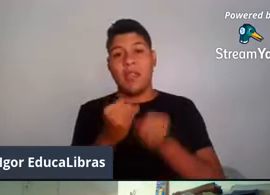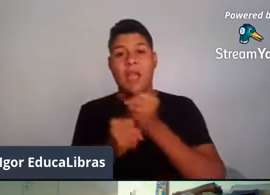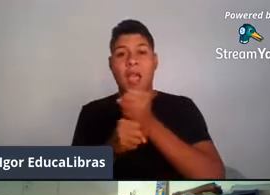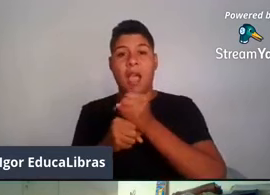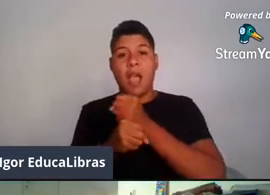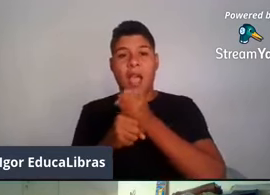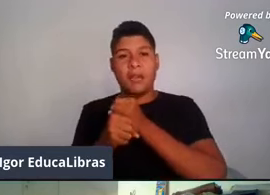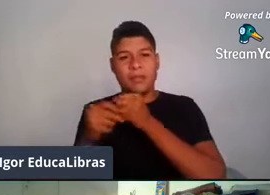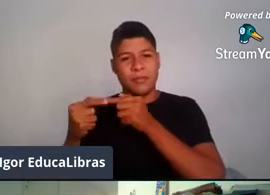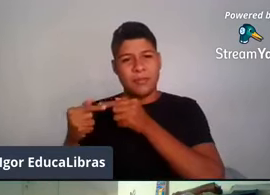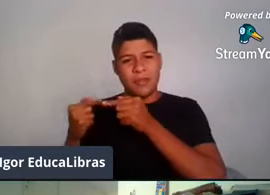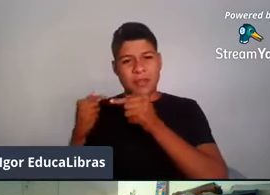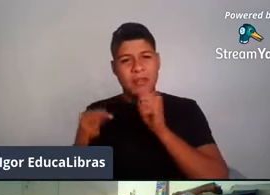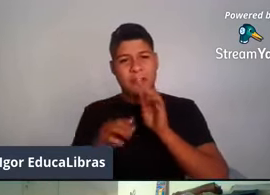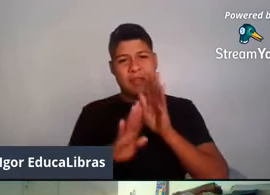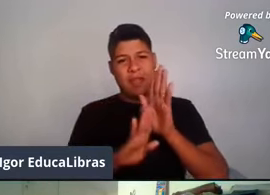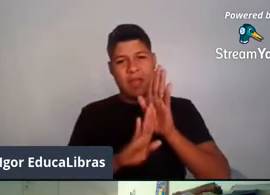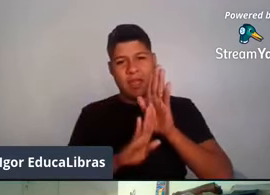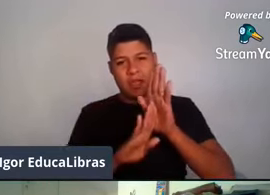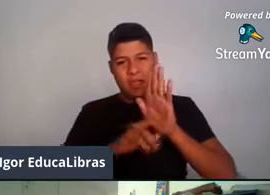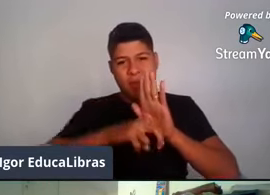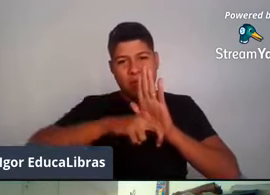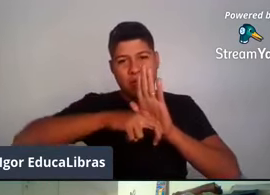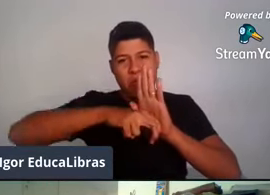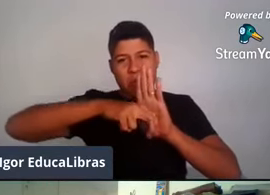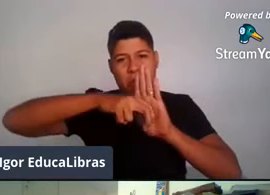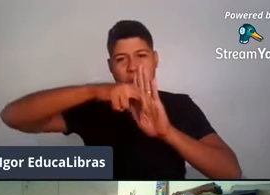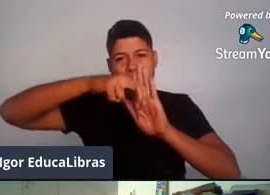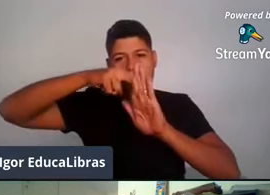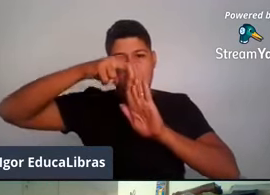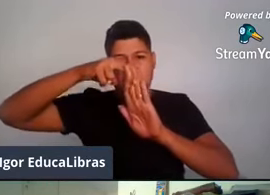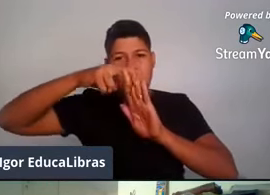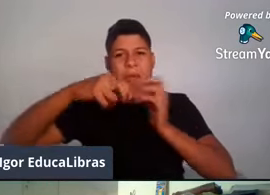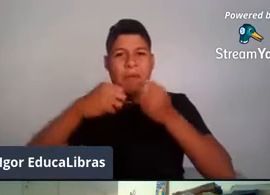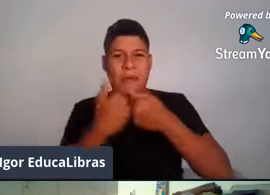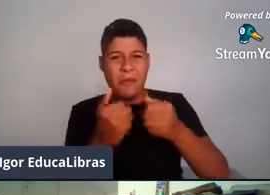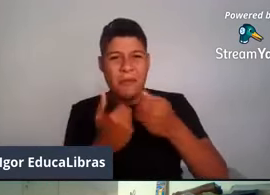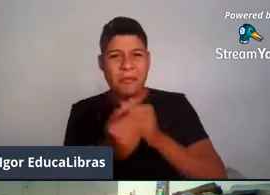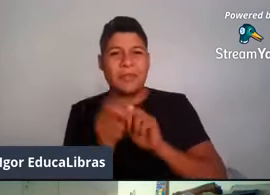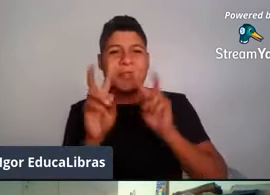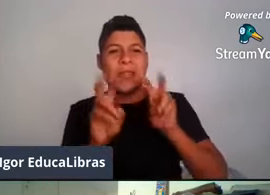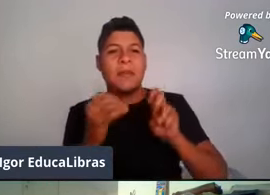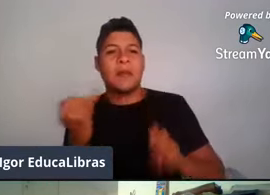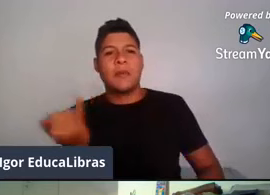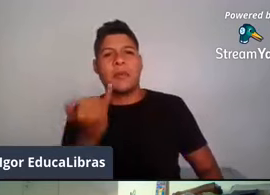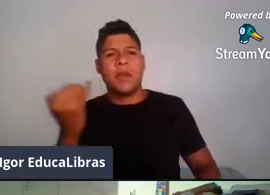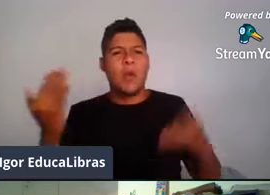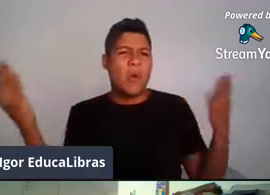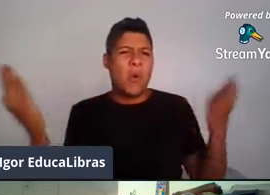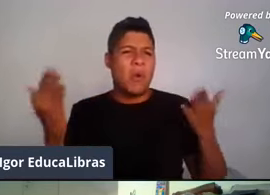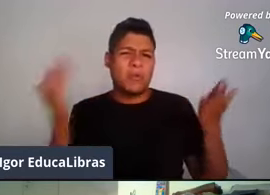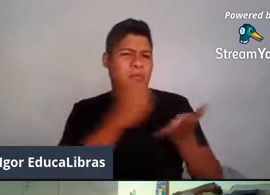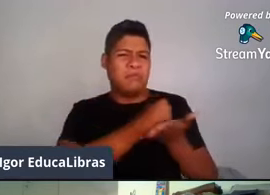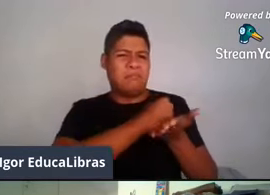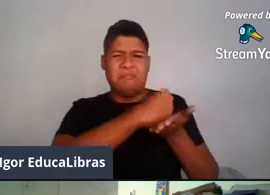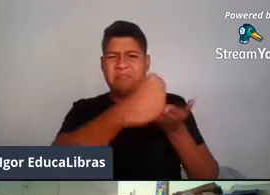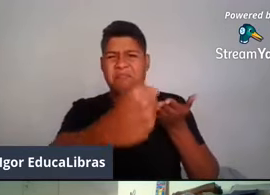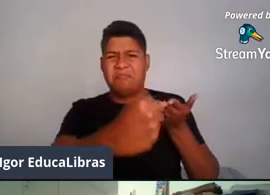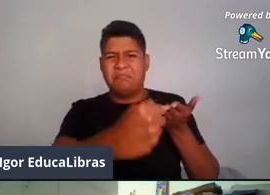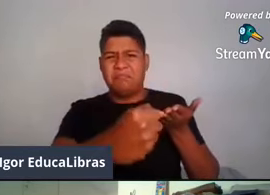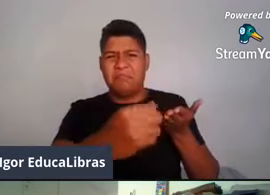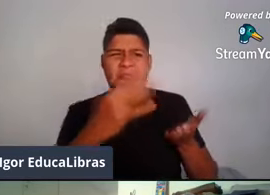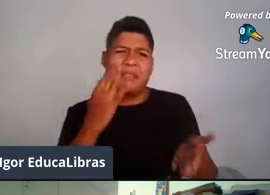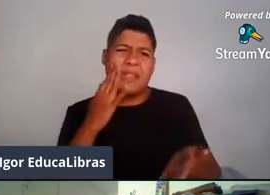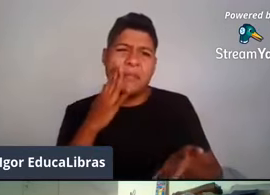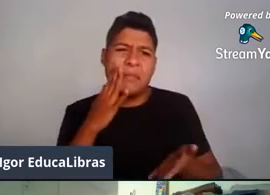rampa, um elevador de ônibus fossem temas importantes. Hoje eles já estão meio que aí. E as nossas demandas